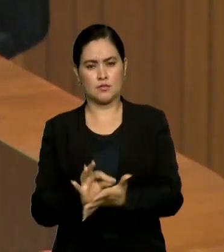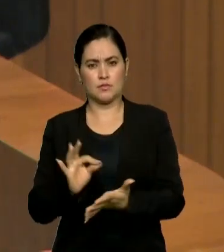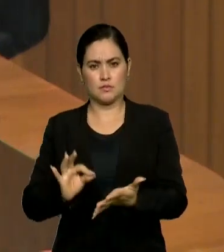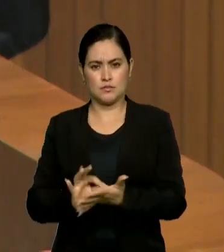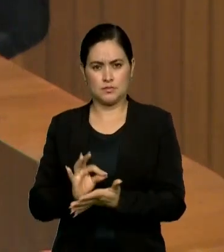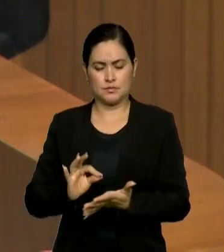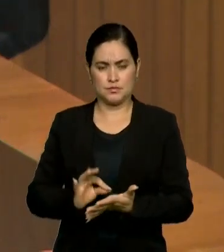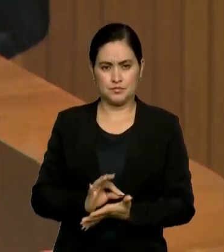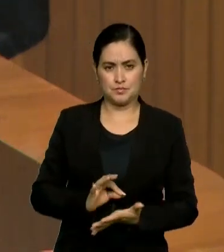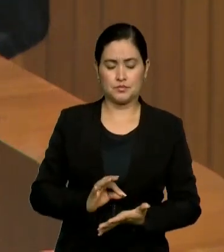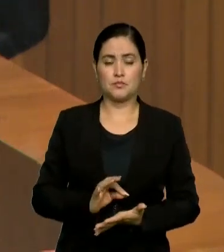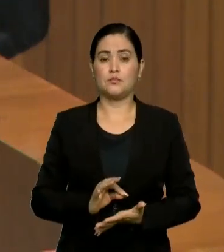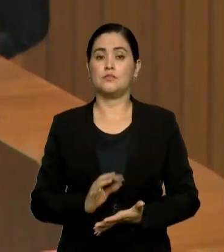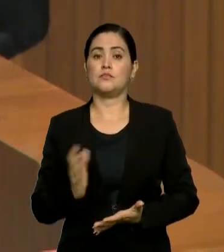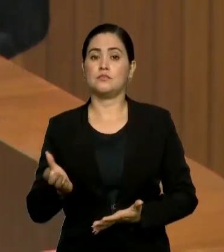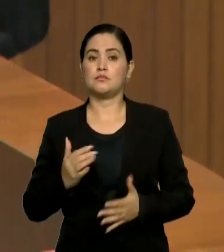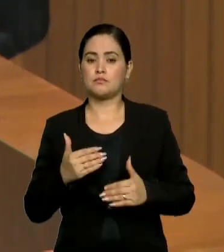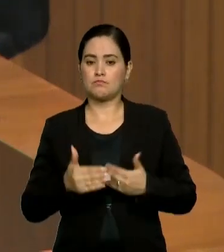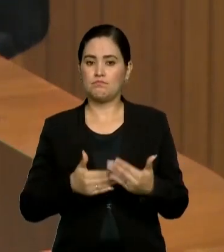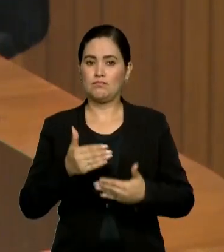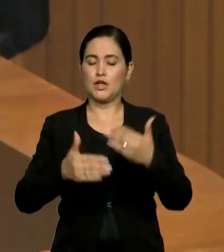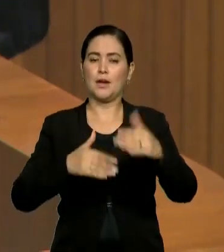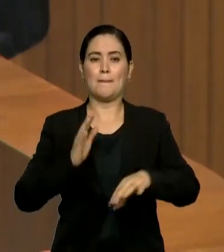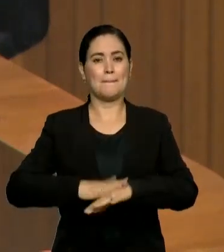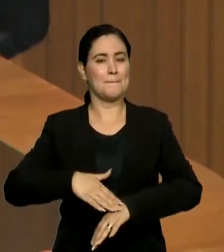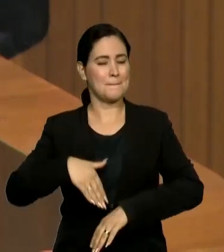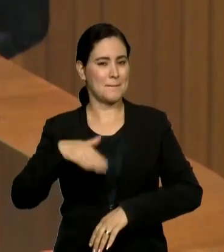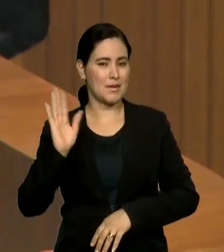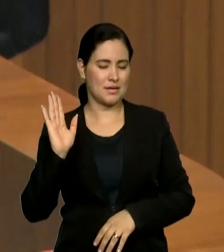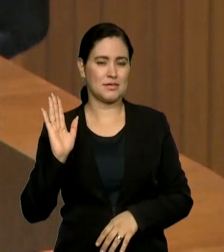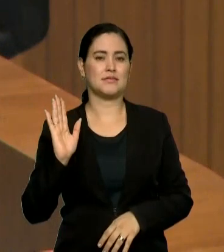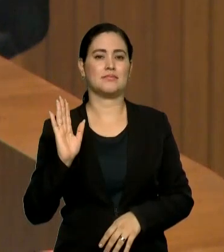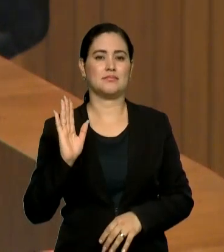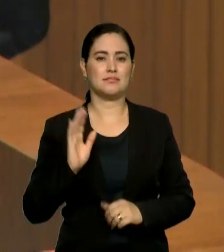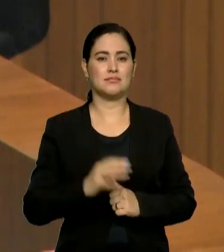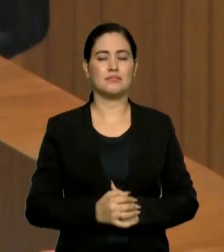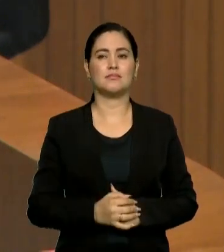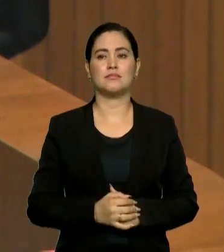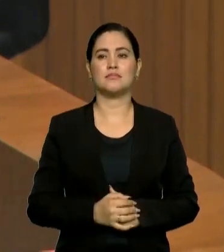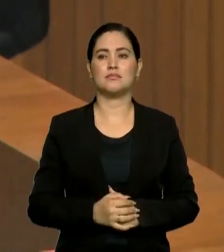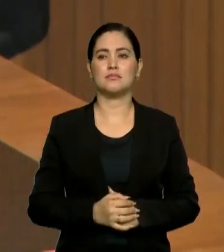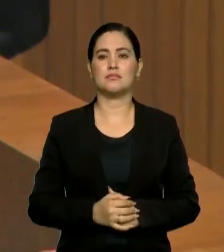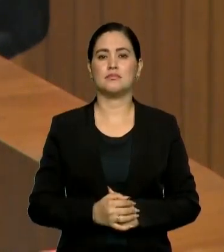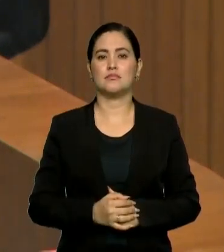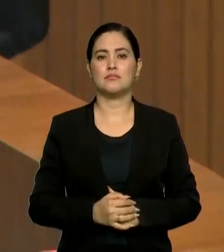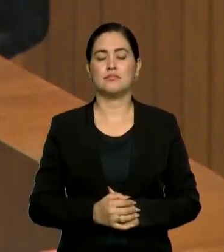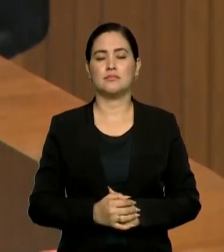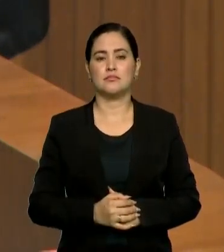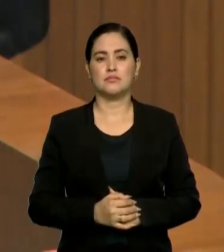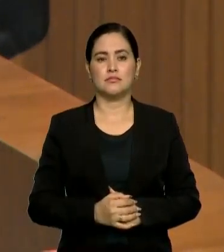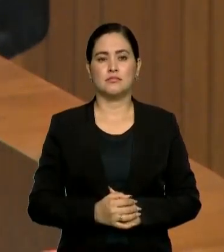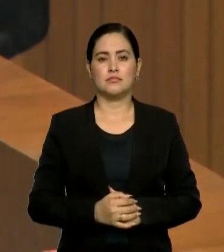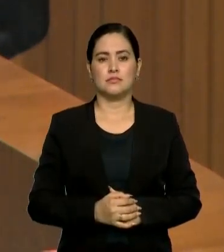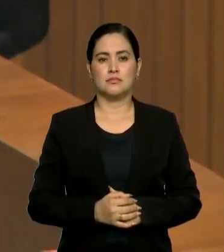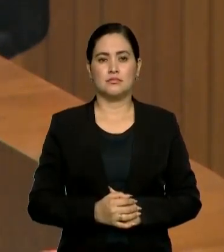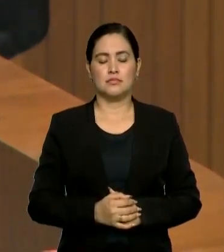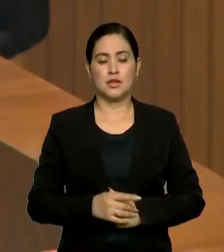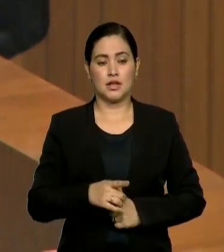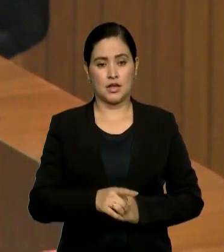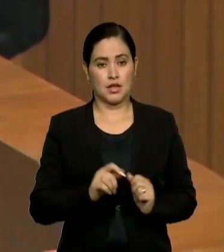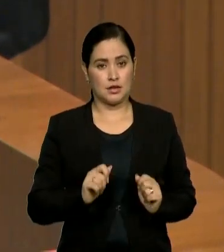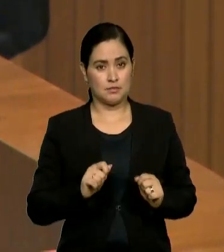tendência é aumentar muito mais essas entidades, elas estarem aptas para